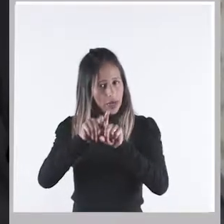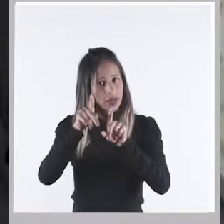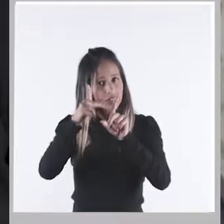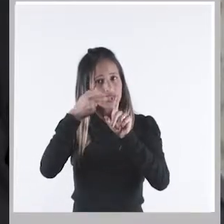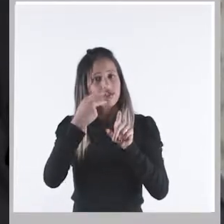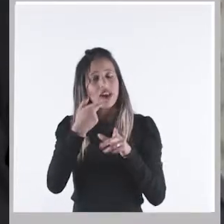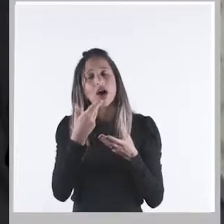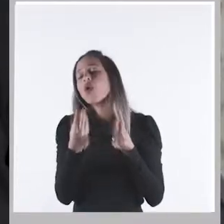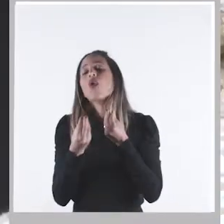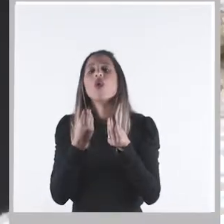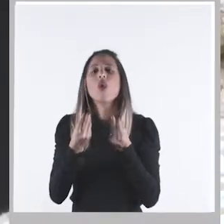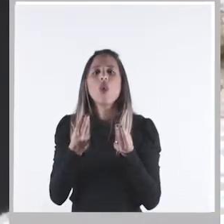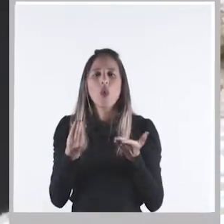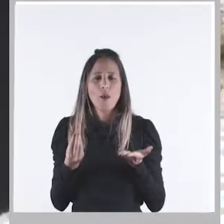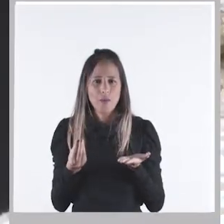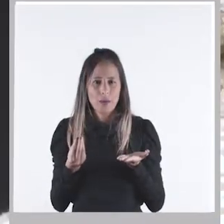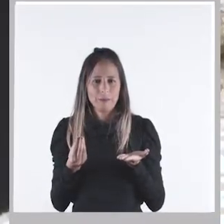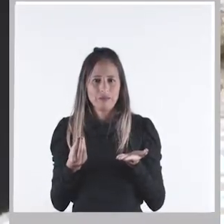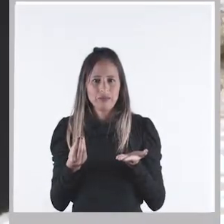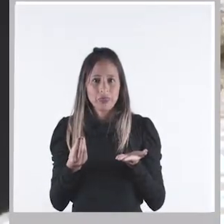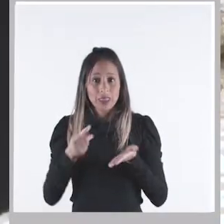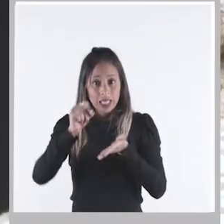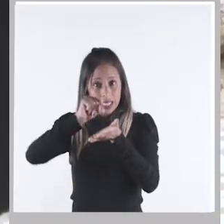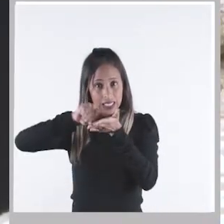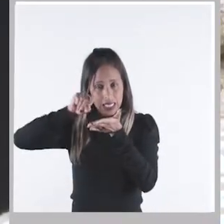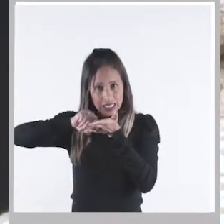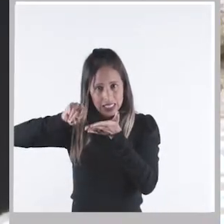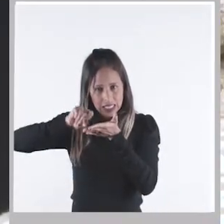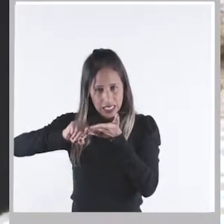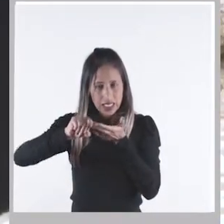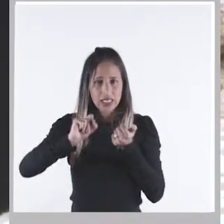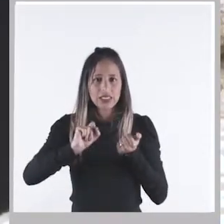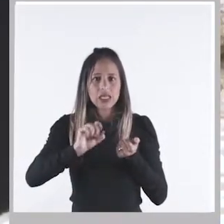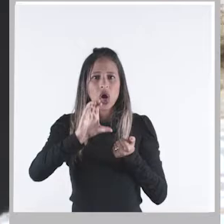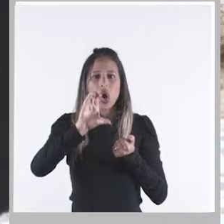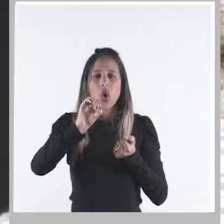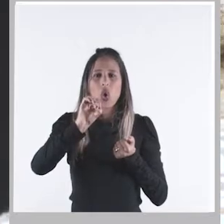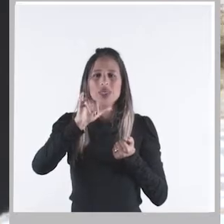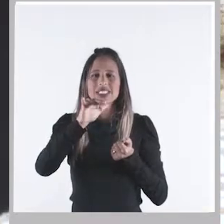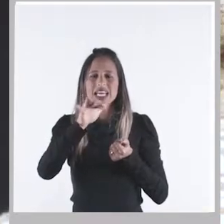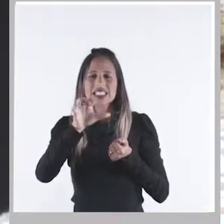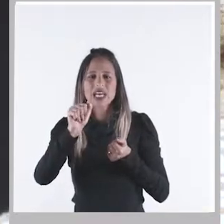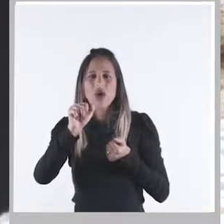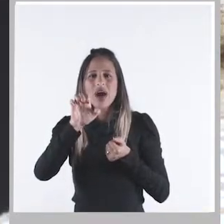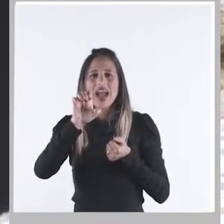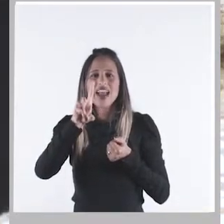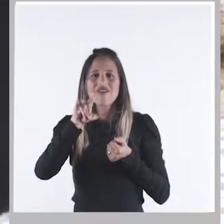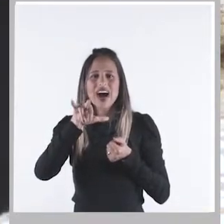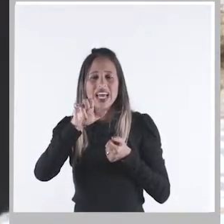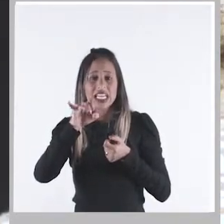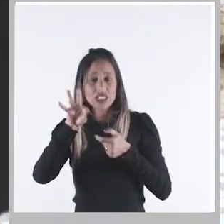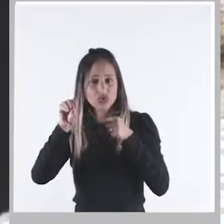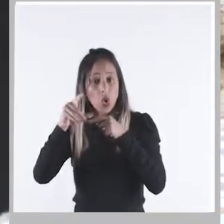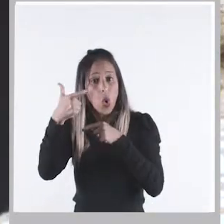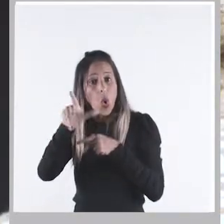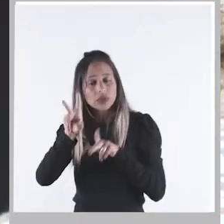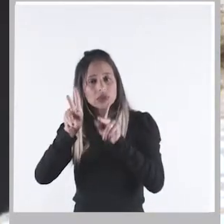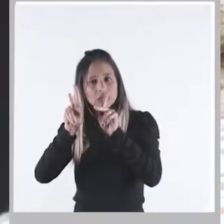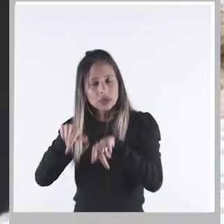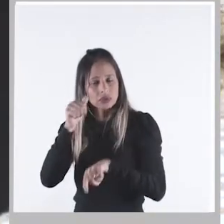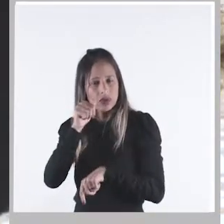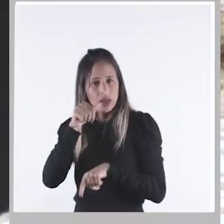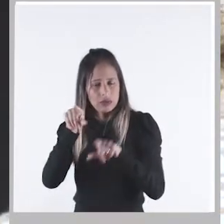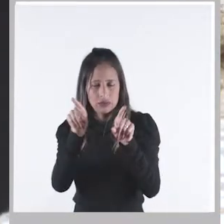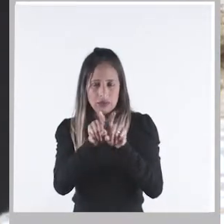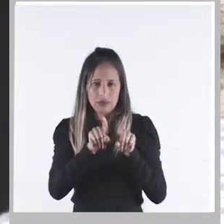que medida a sua escrita, a escrita de Conceição Evaristo, de outras mulheres, né,